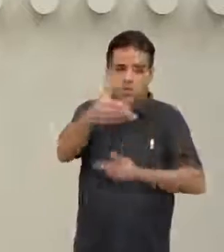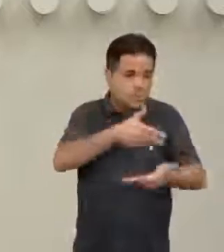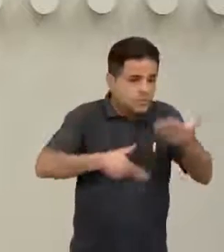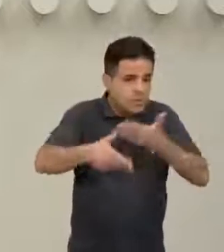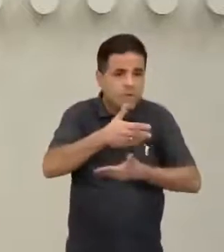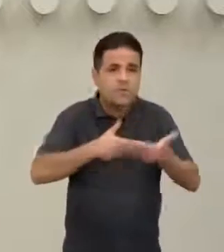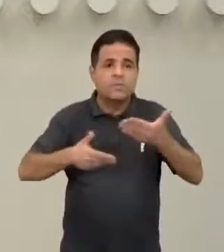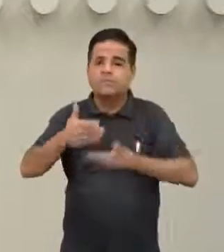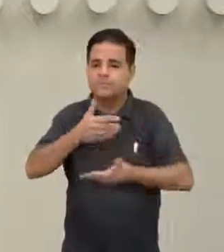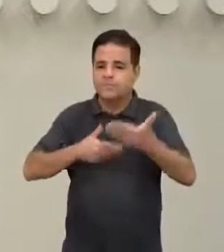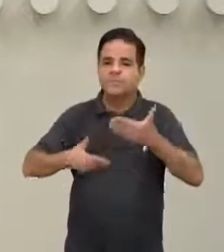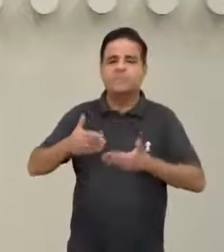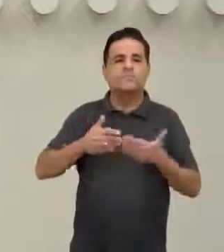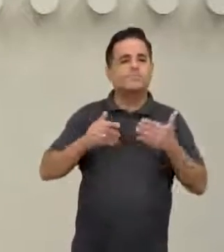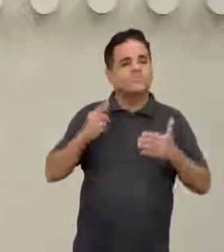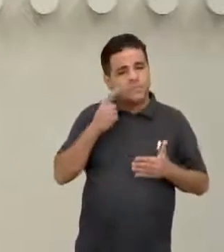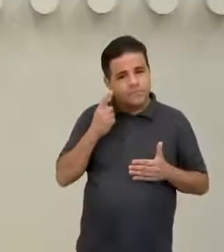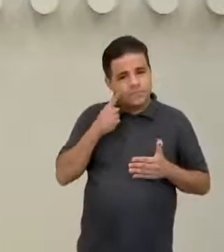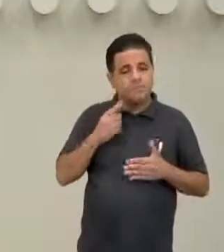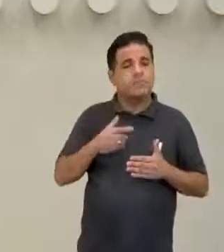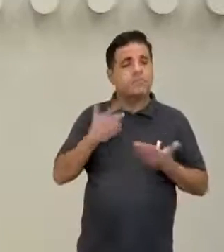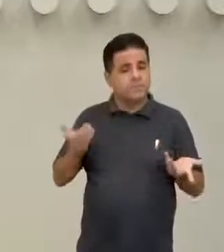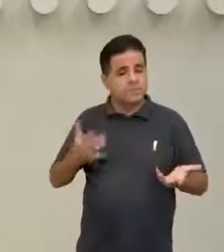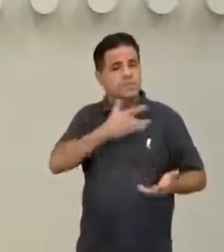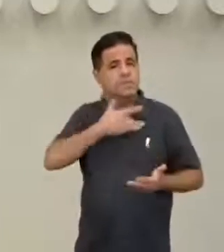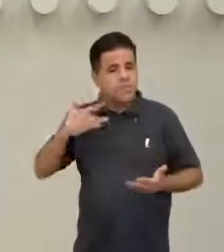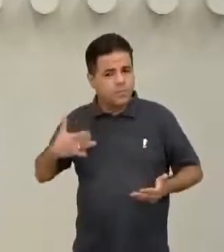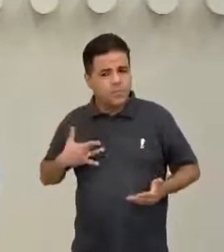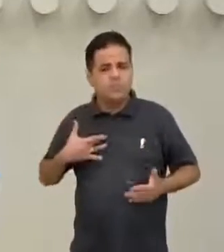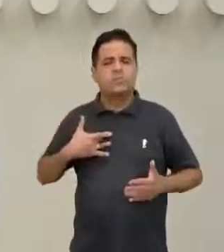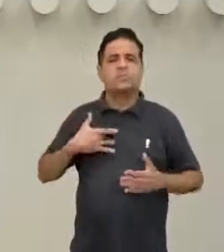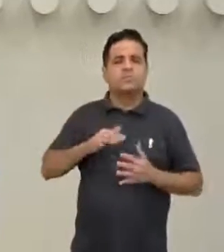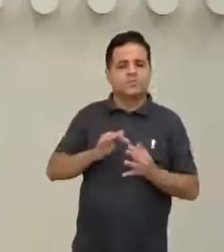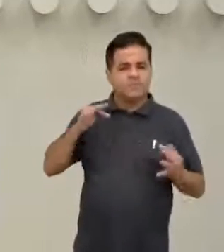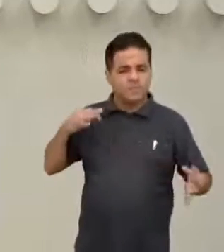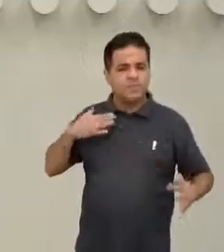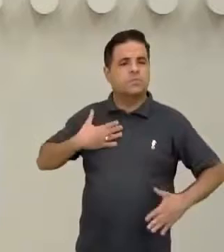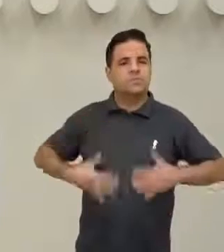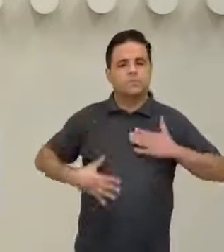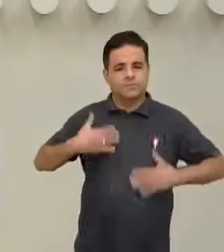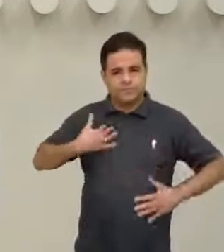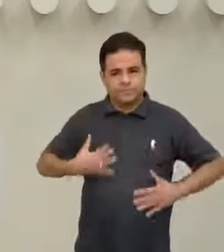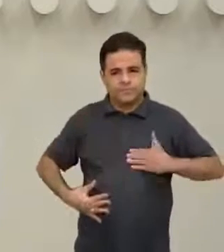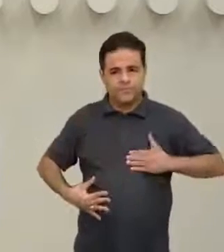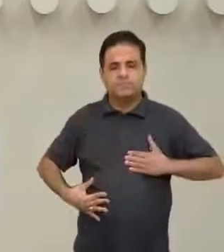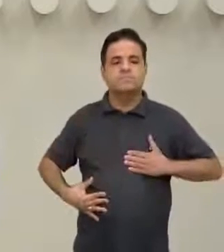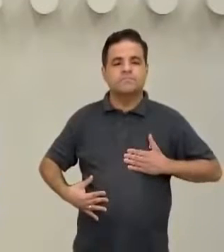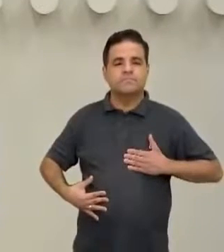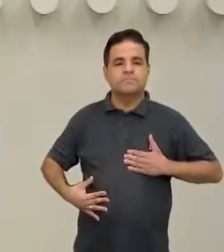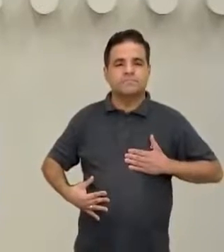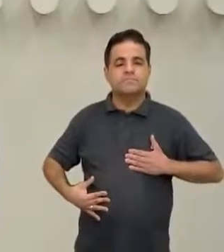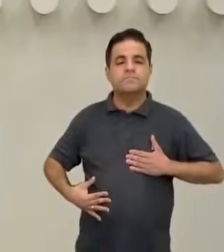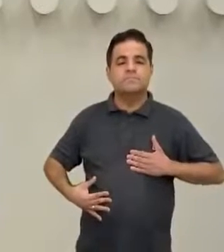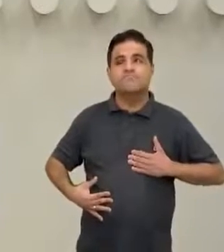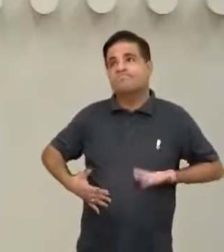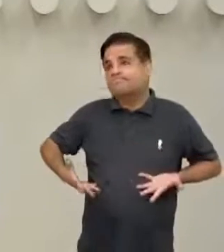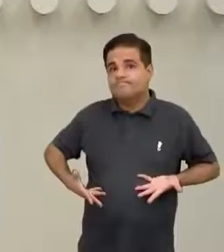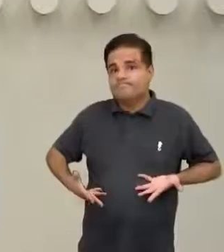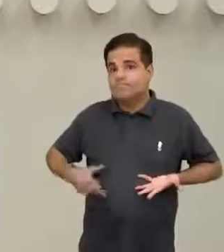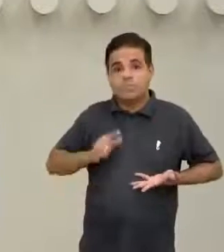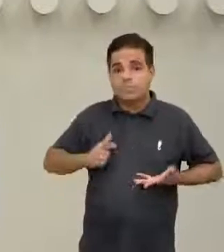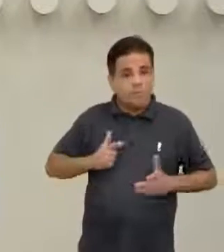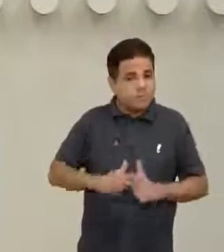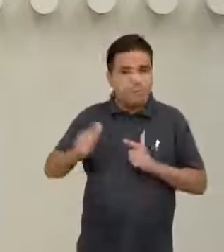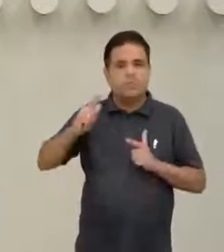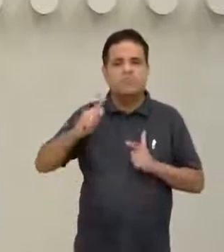Interação, brincadeira, tá? E o fisiológico, saúde física do corpo. Ou seja, que, sei lá, não tenha